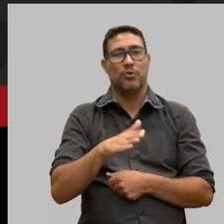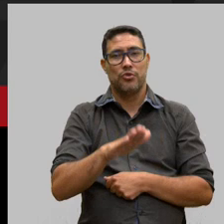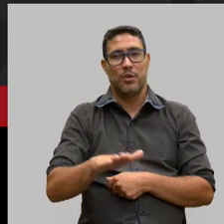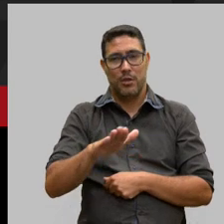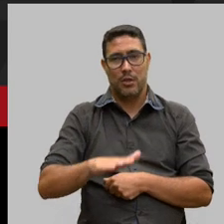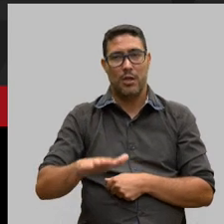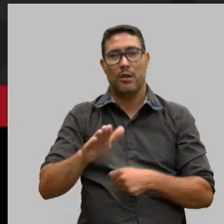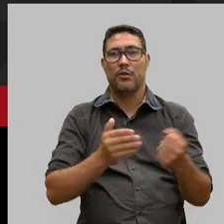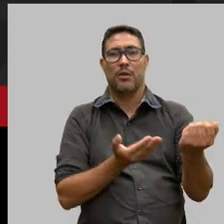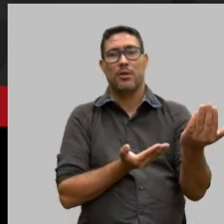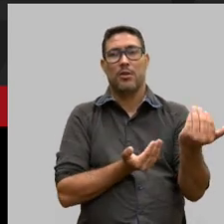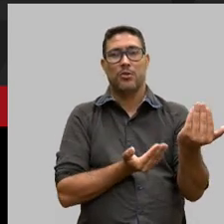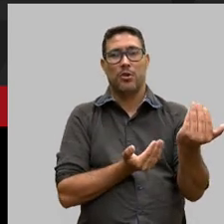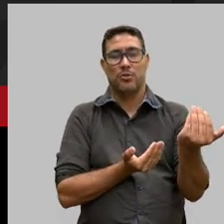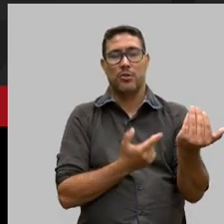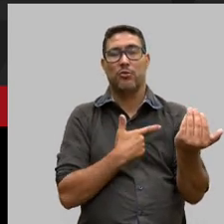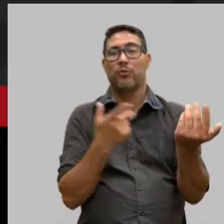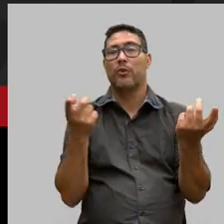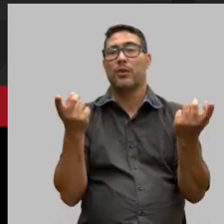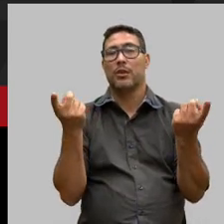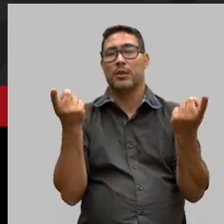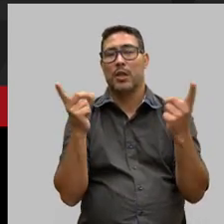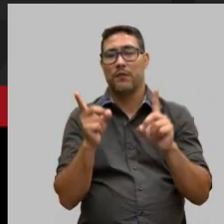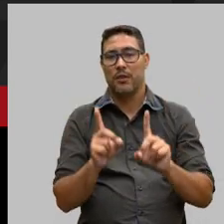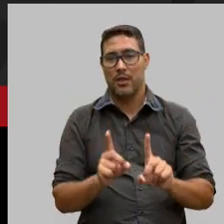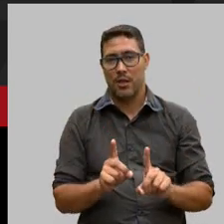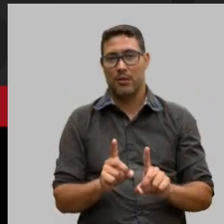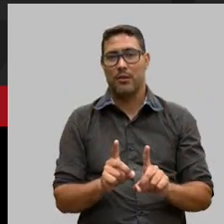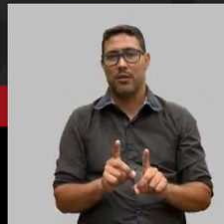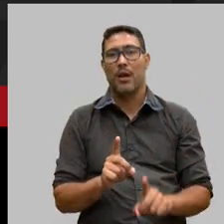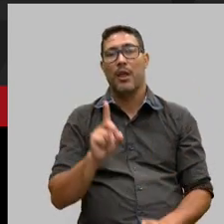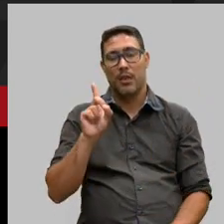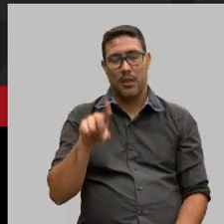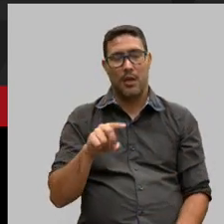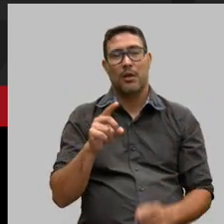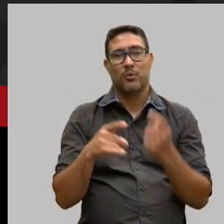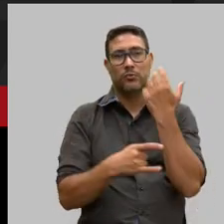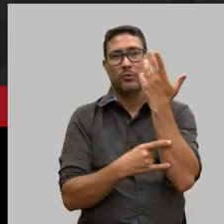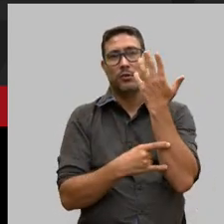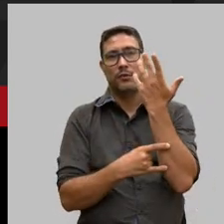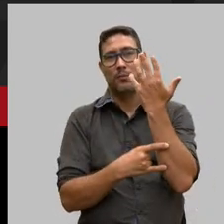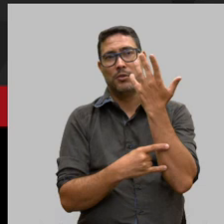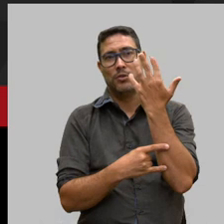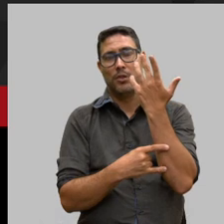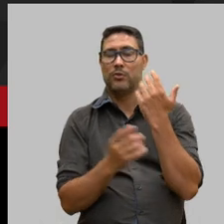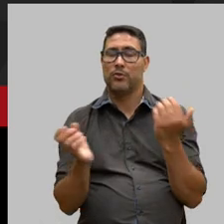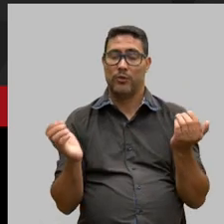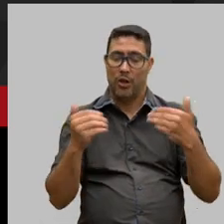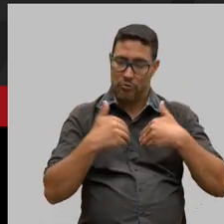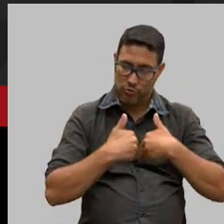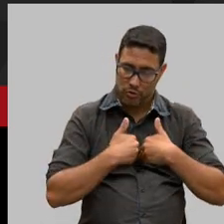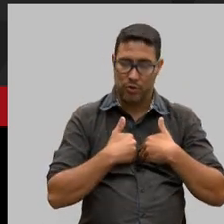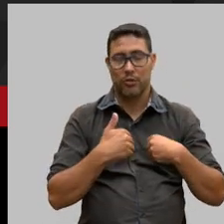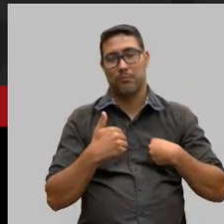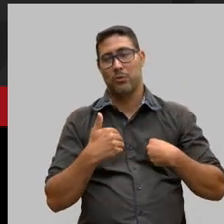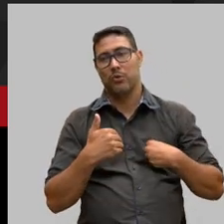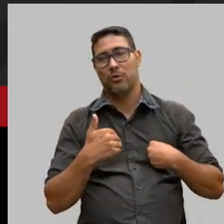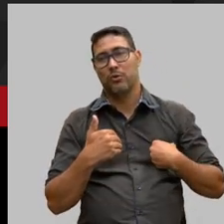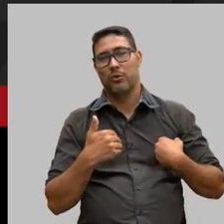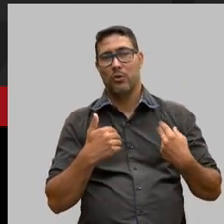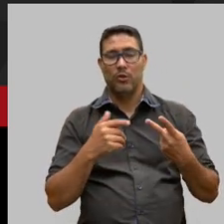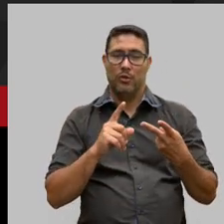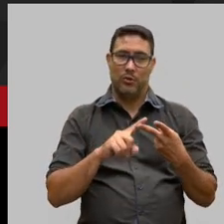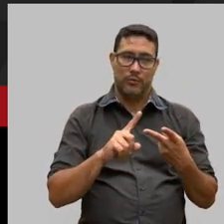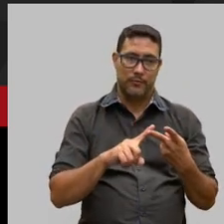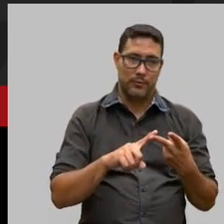adolescentes com deficiência lá na UFMG não só o autismo lá a gente atende também os pacientes